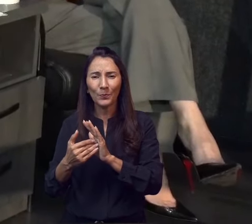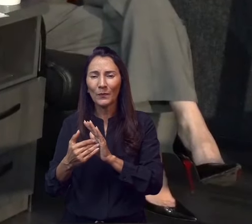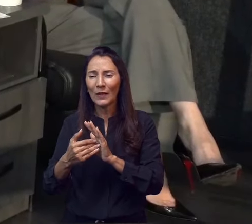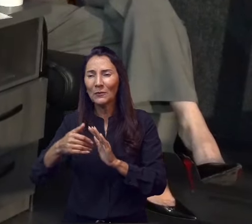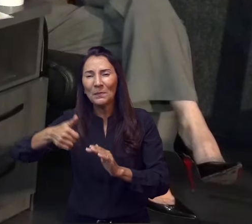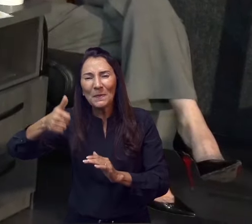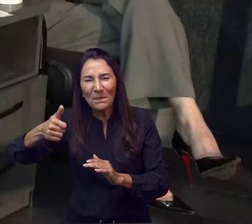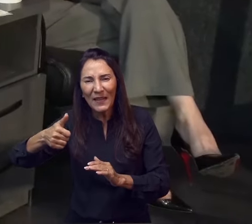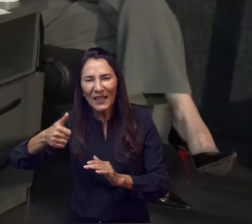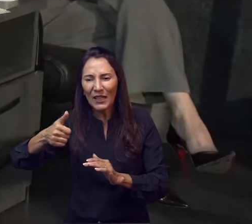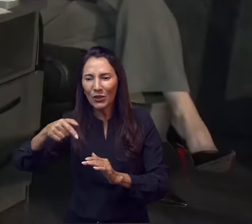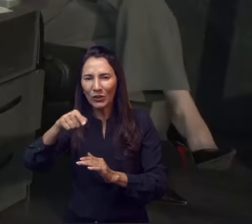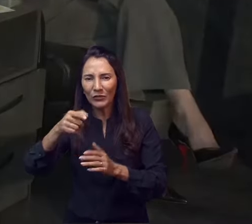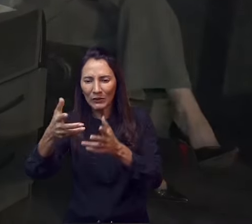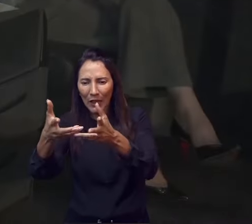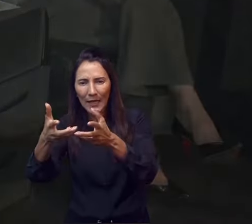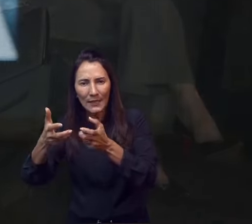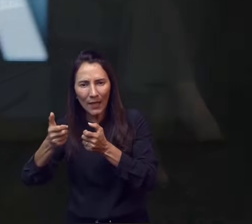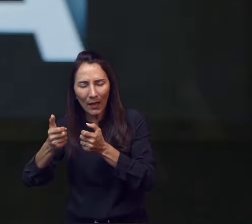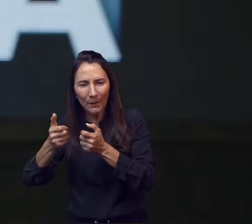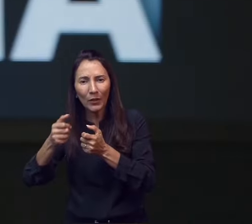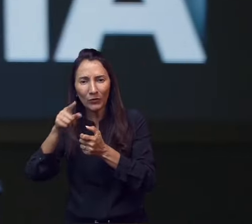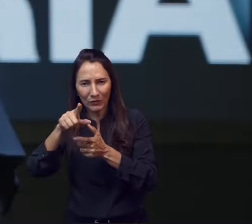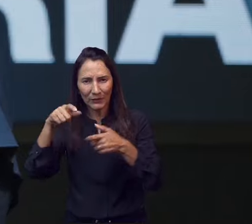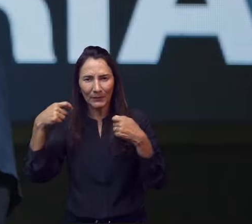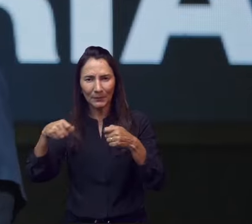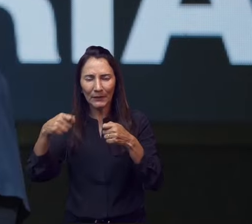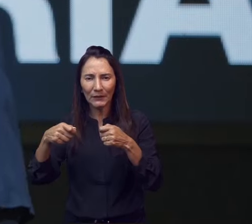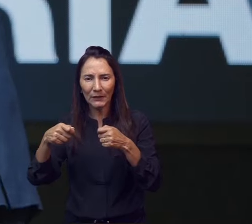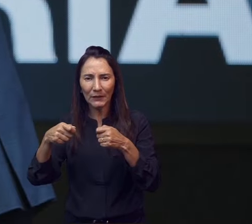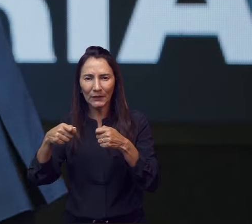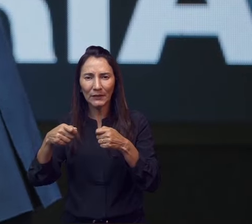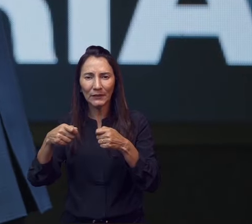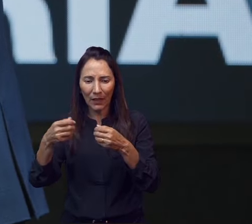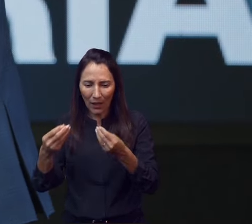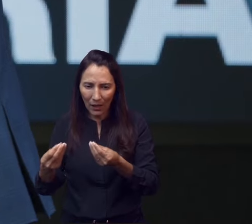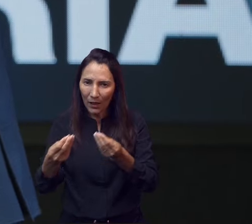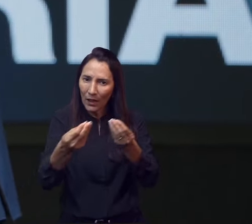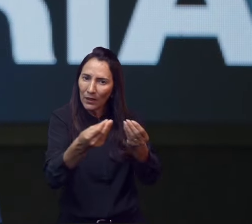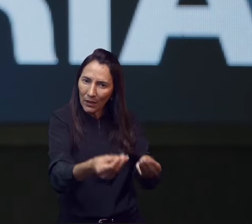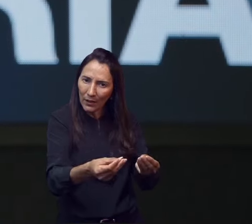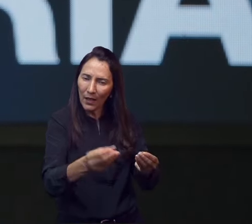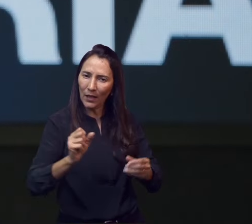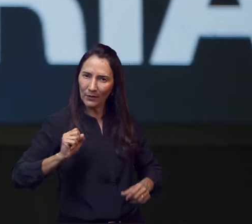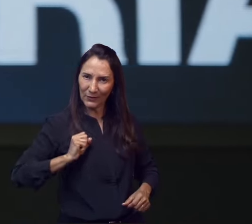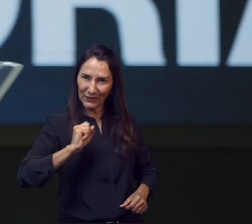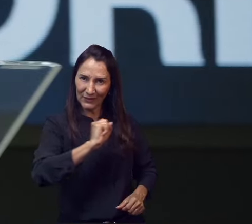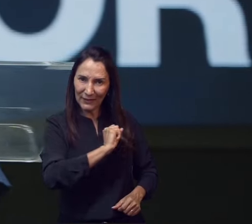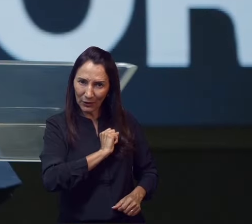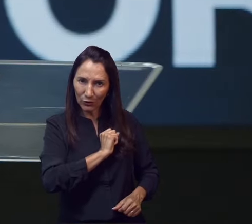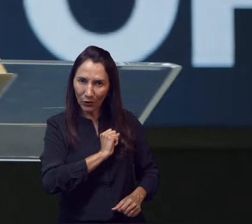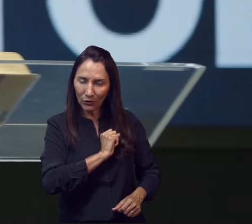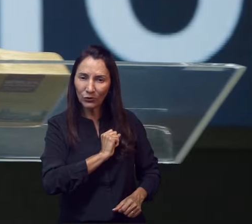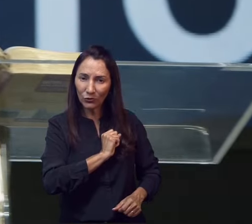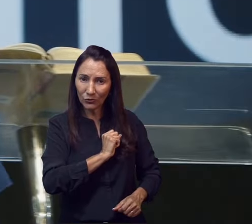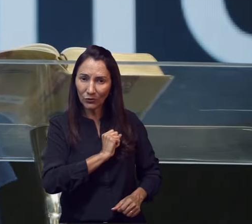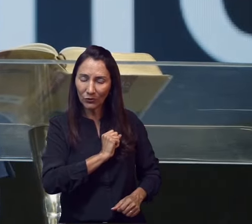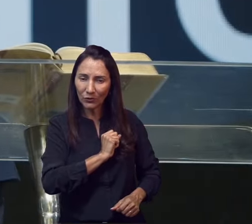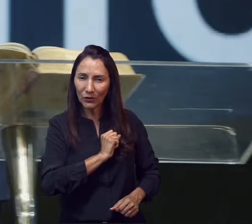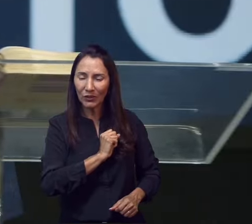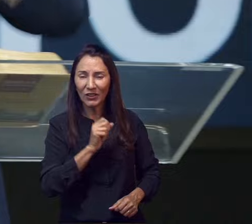Fazenda entregue aos sacerdote e então farás